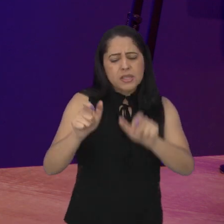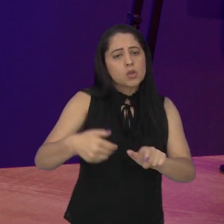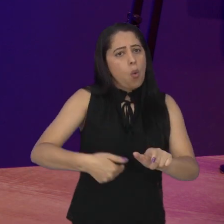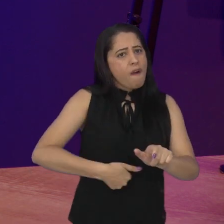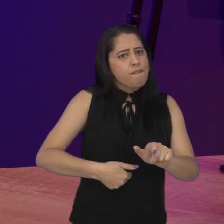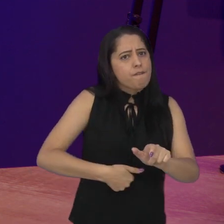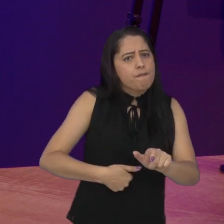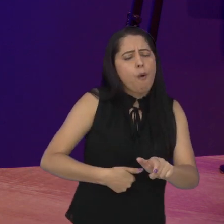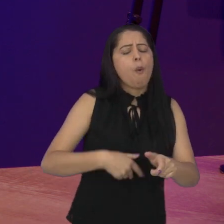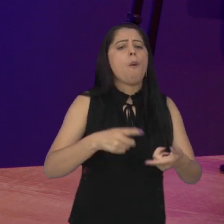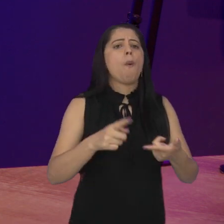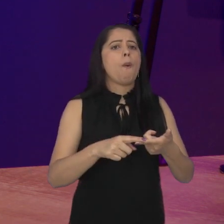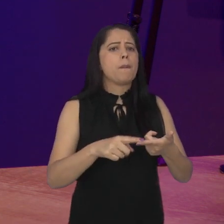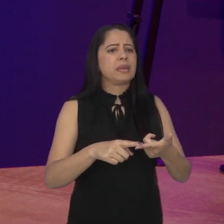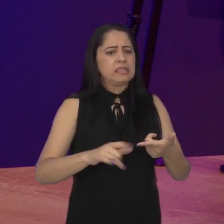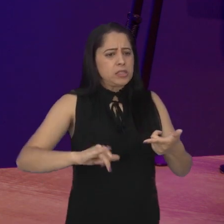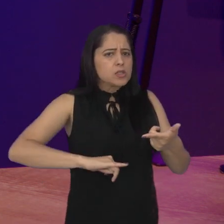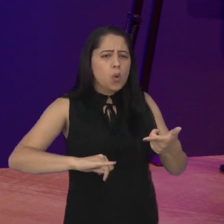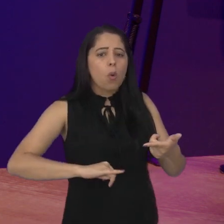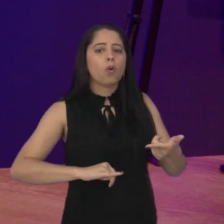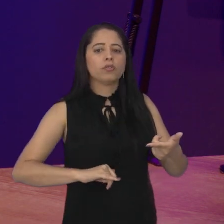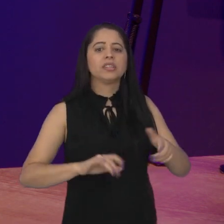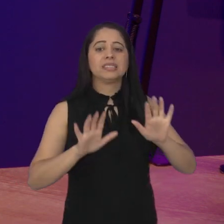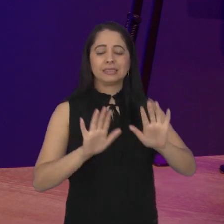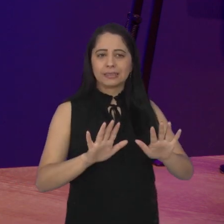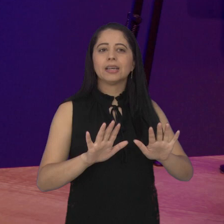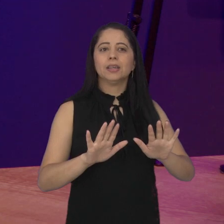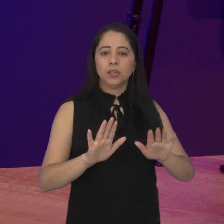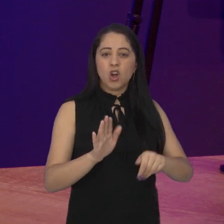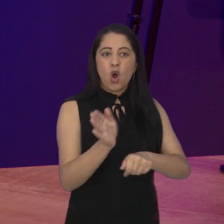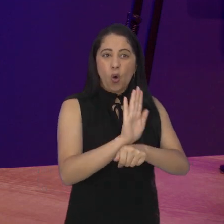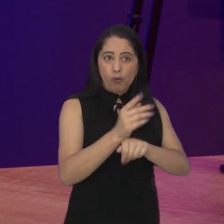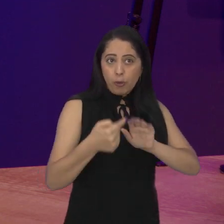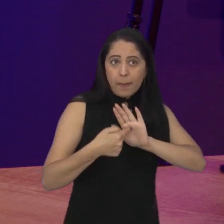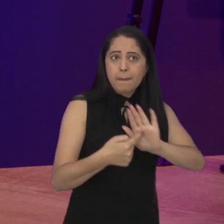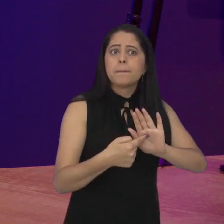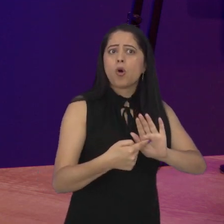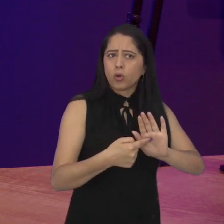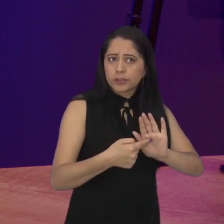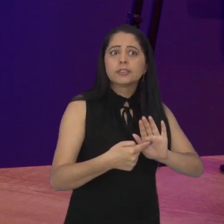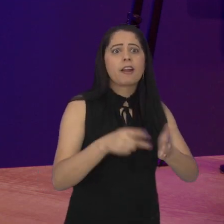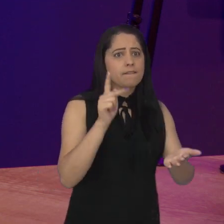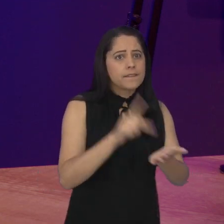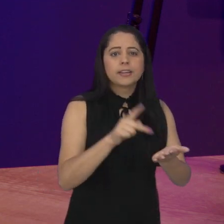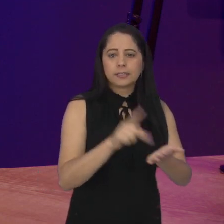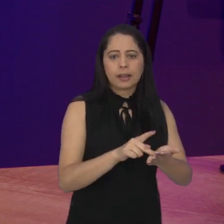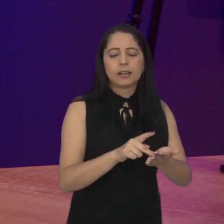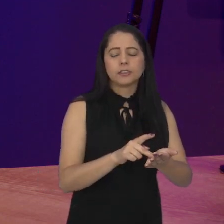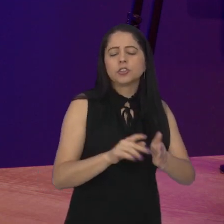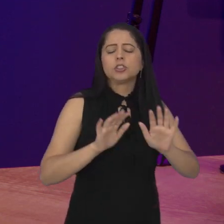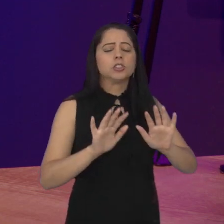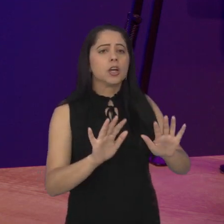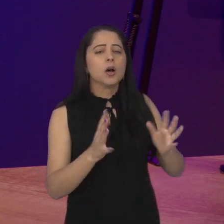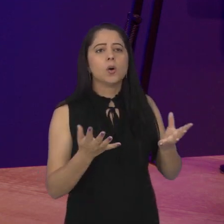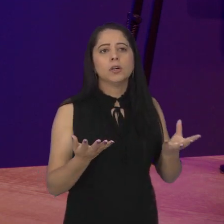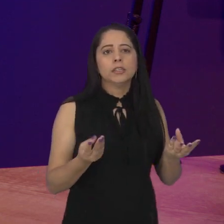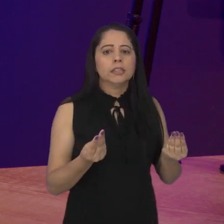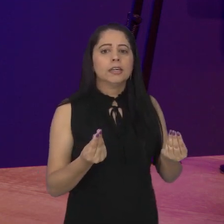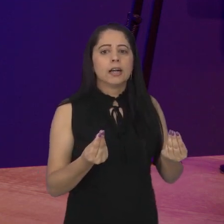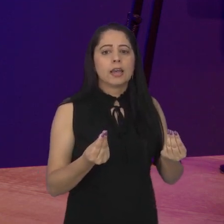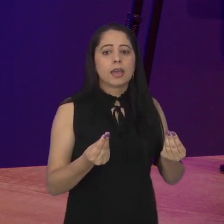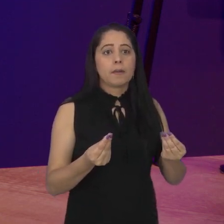que passam fome, que passam necessidades. Então é bem uma situação assim bem extrema. Eles não têm o mínimo